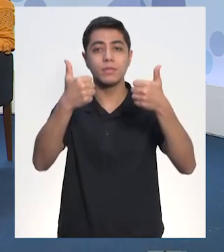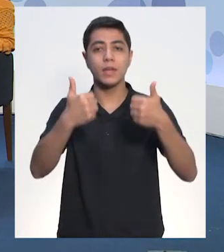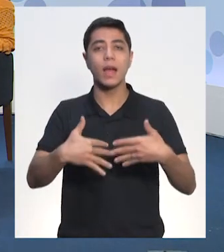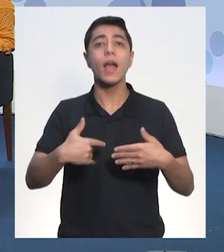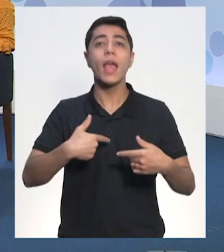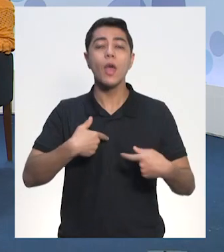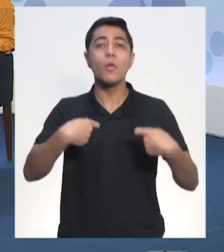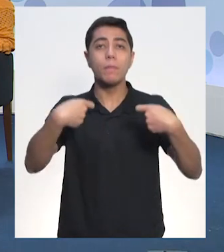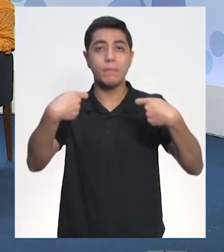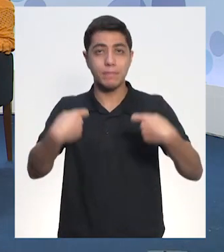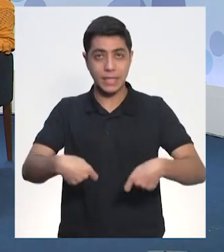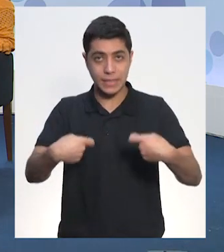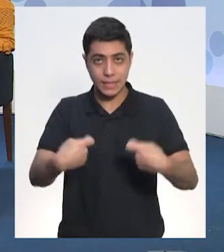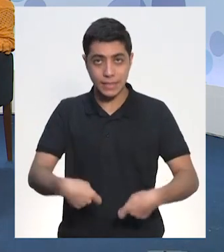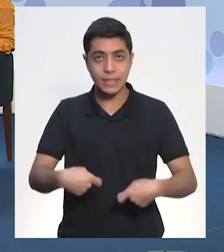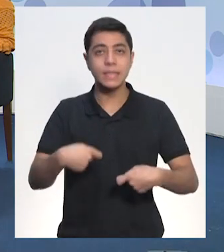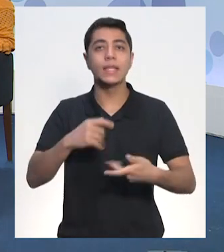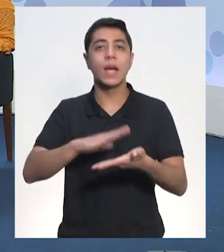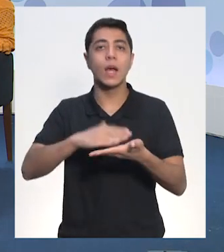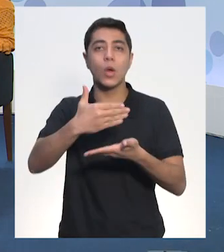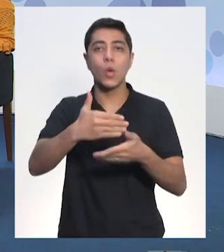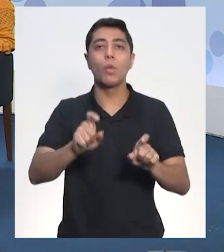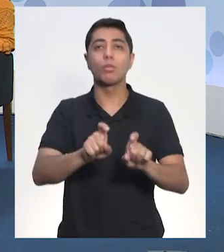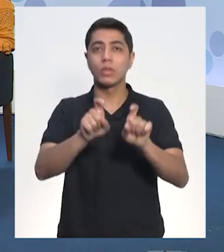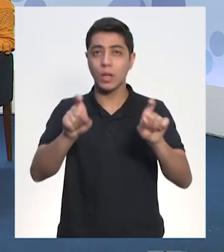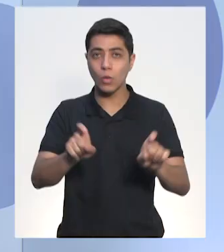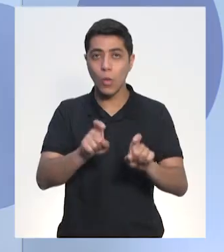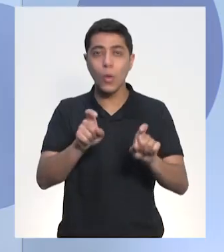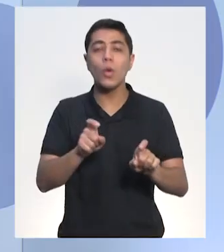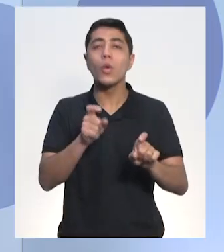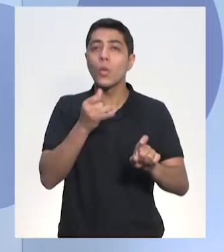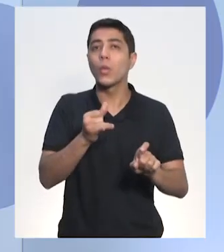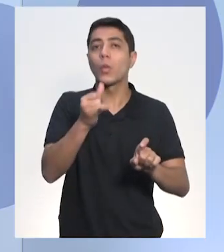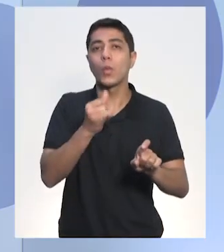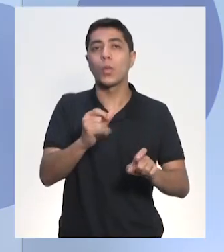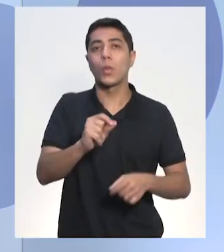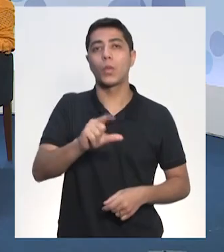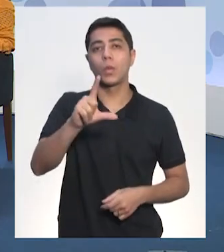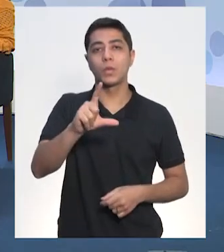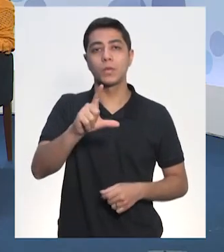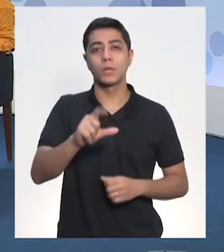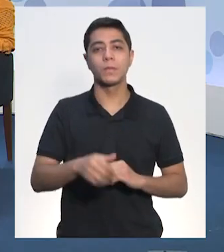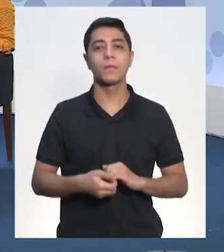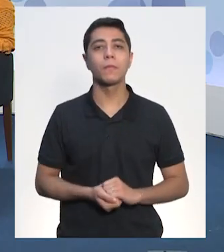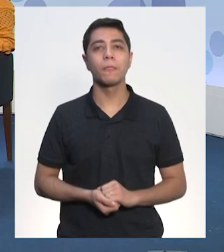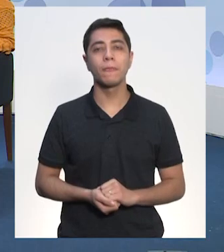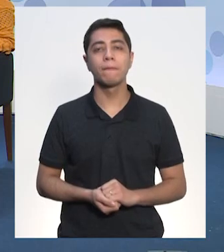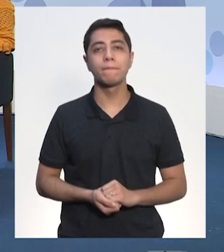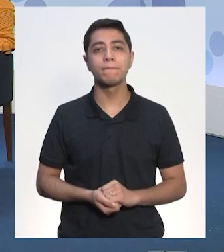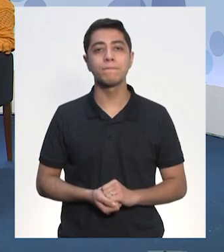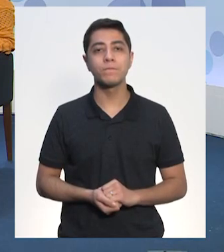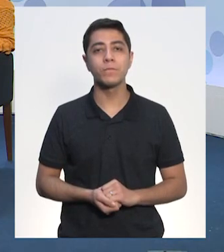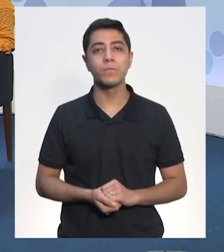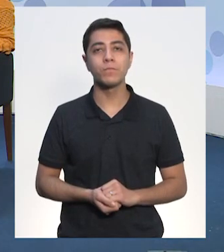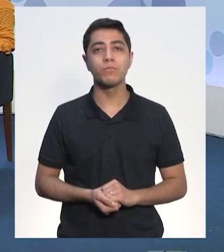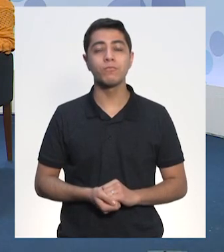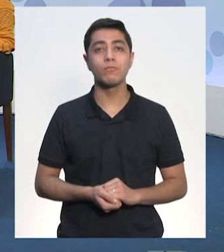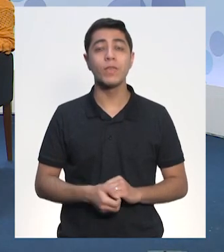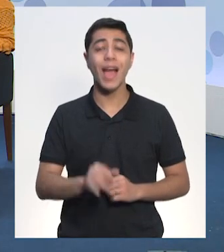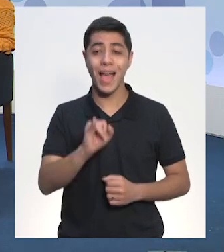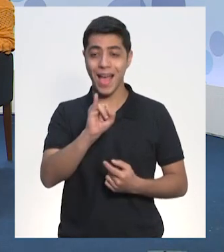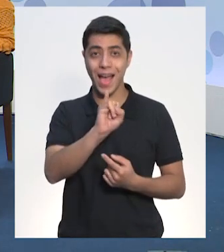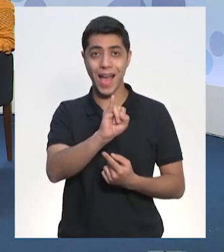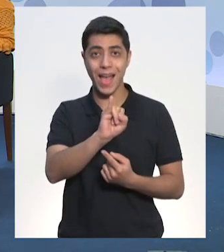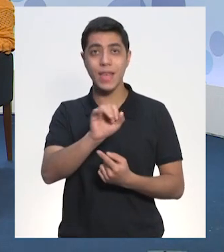preciso recarregar o meu computador. I want to charge my computer. Isso. I want seria eu quero, eu